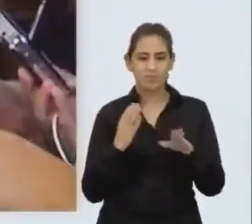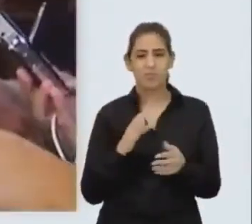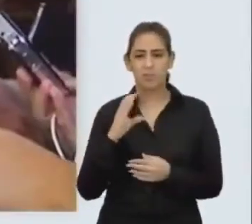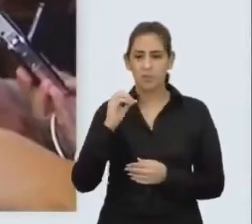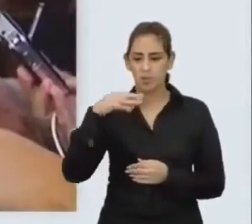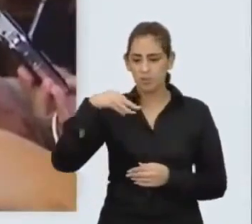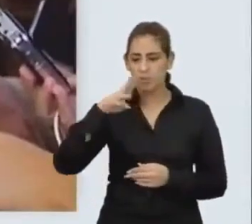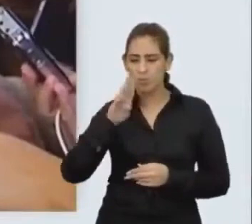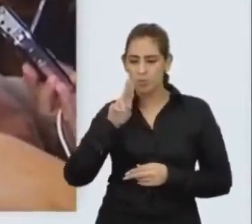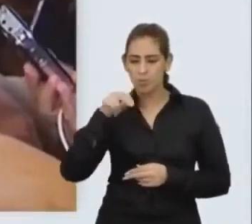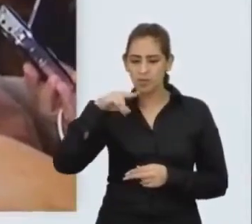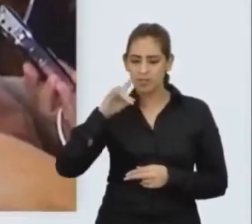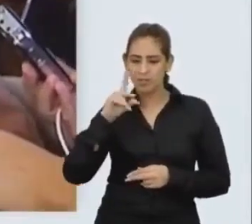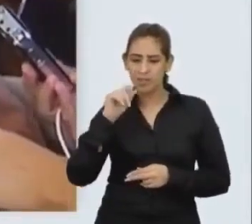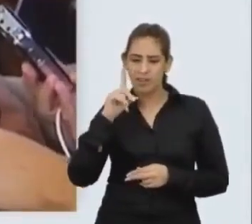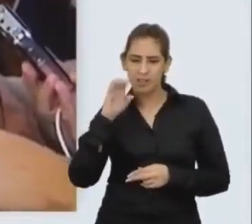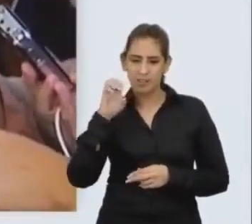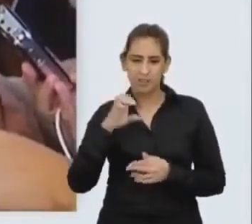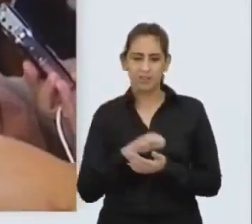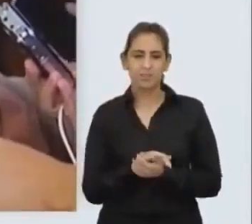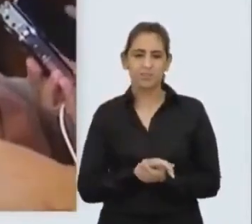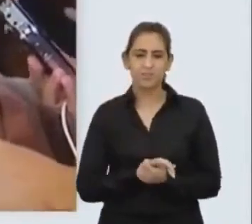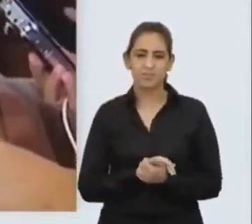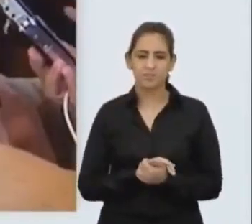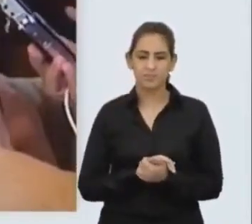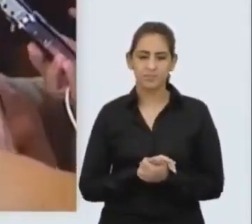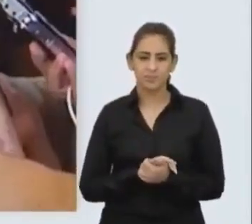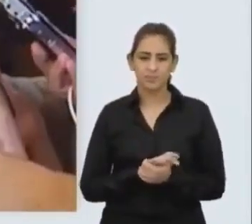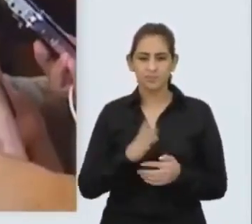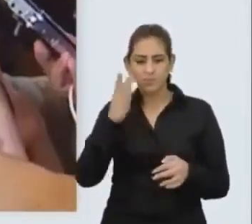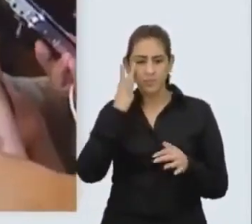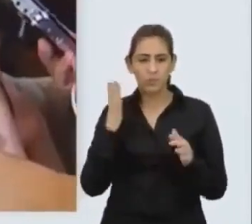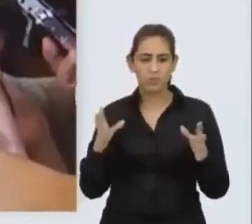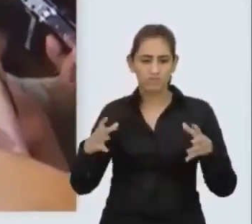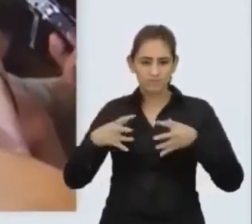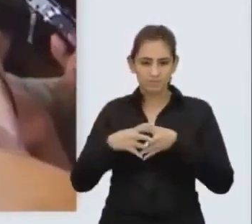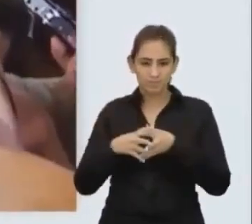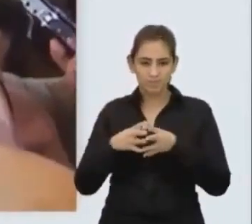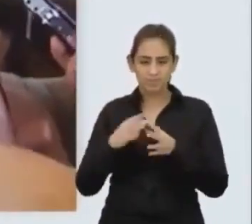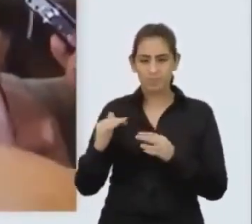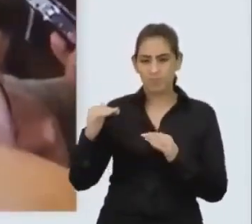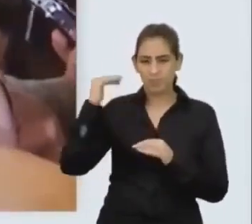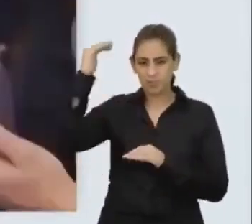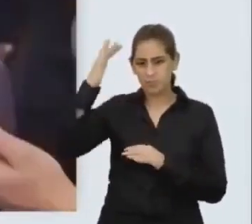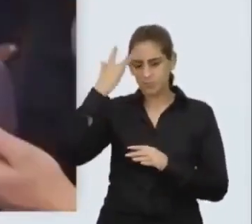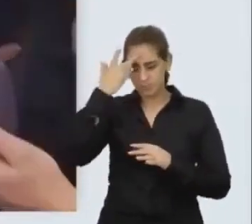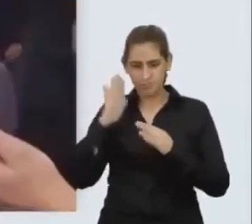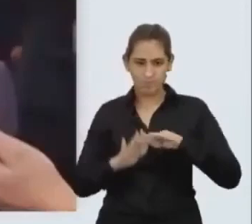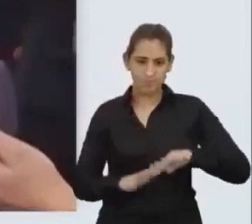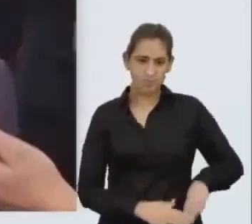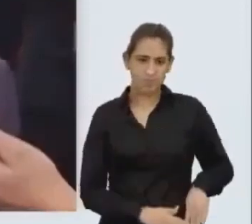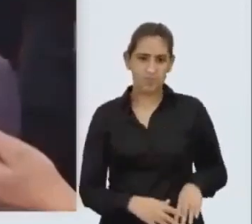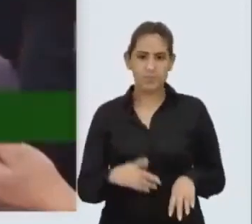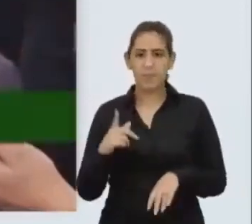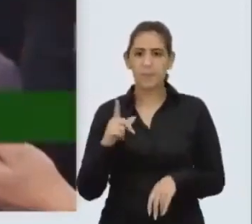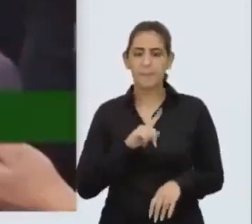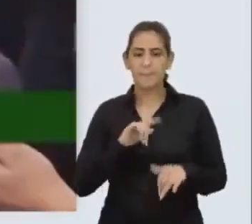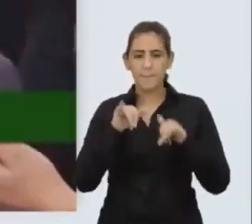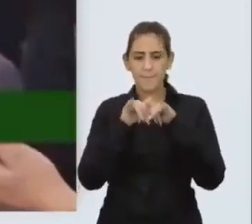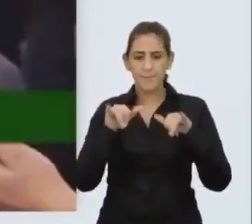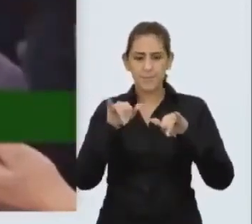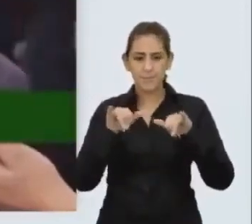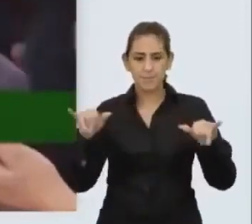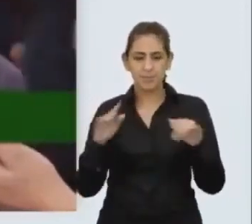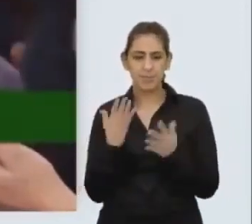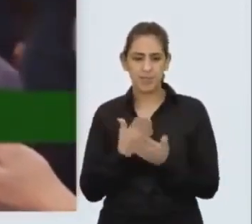seja todas as características são de pessoas associadas a grupos tradicionalmente excluídos nós temos que divulgar